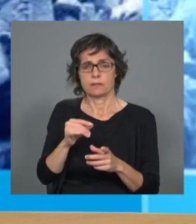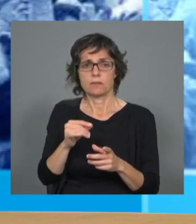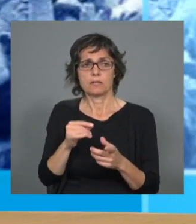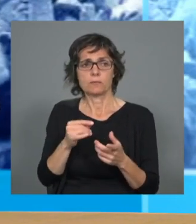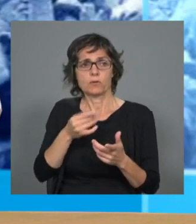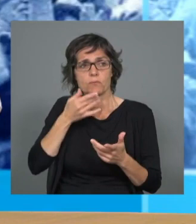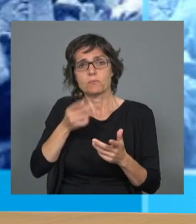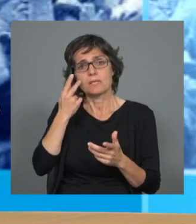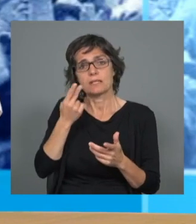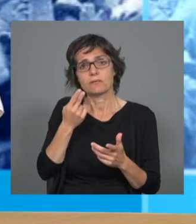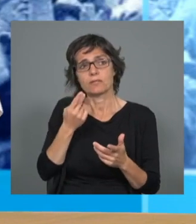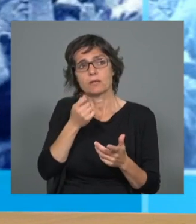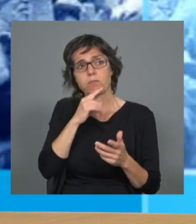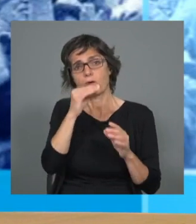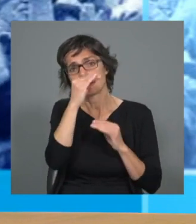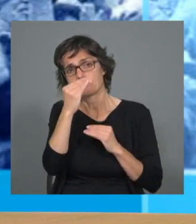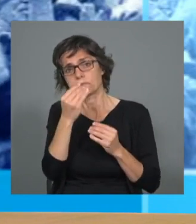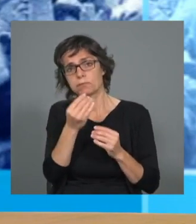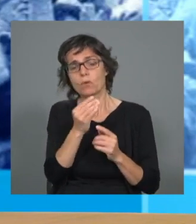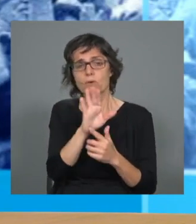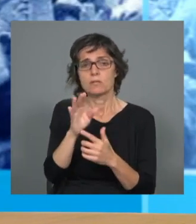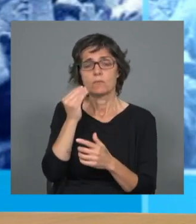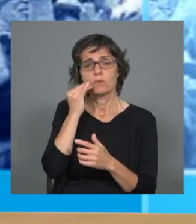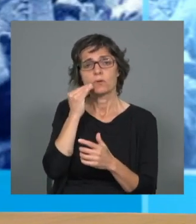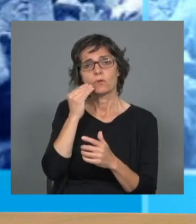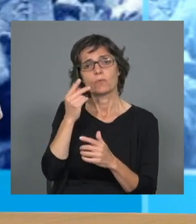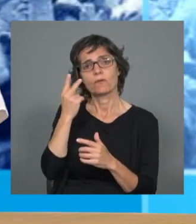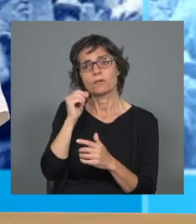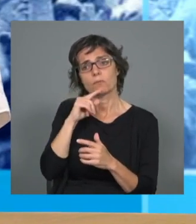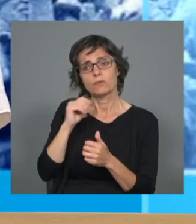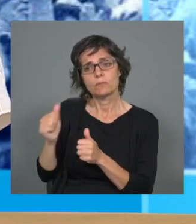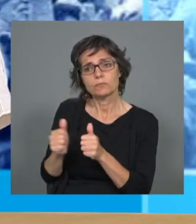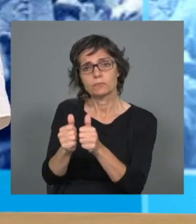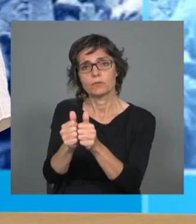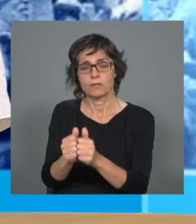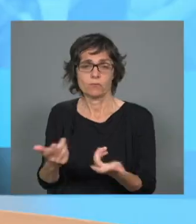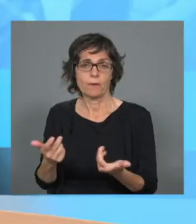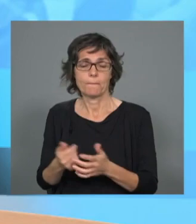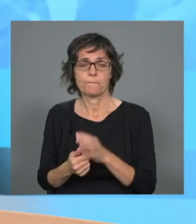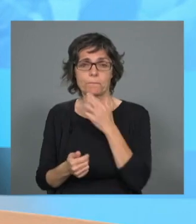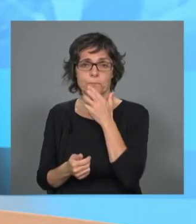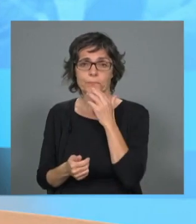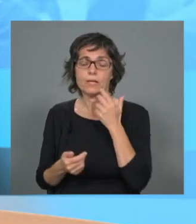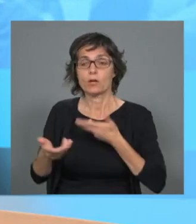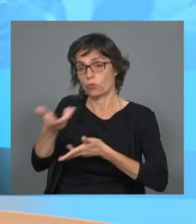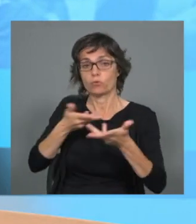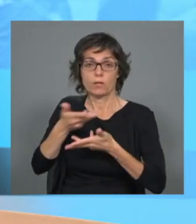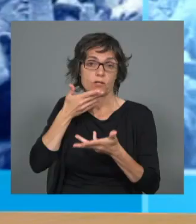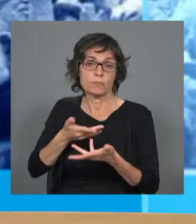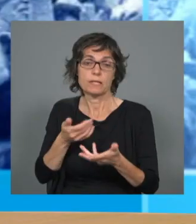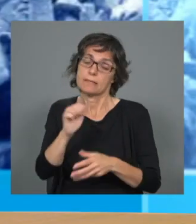tempo e, portanto, que nos dão um exemplo de como viver a vida de uma forma um bocadinho mais profunda. É quem já fez um caminho, ao fim e ao cabo, não é? E,